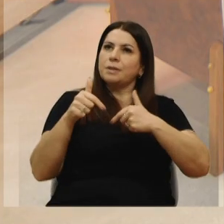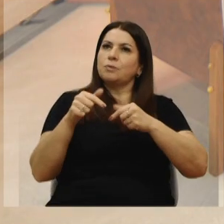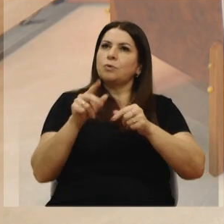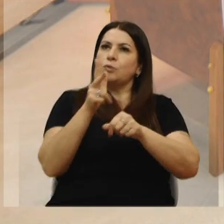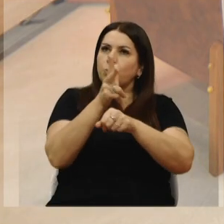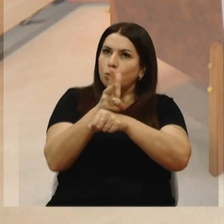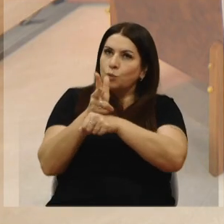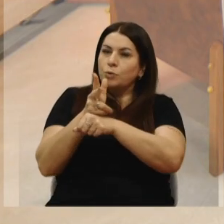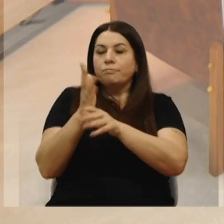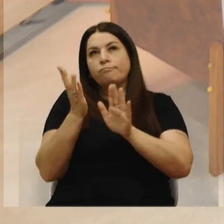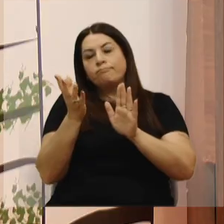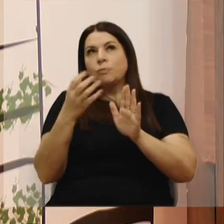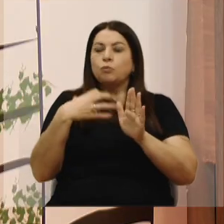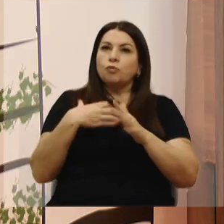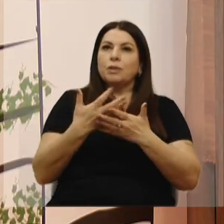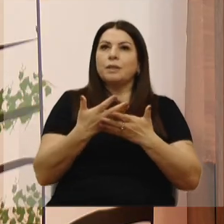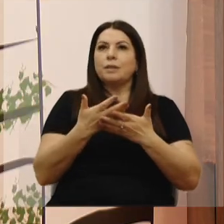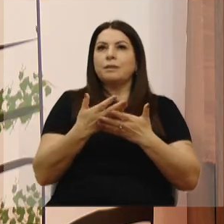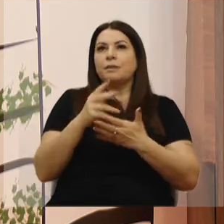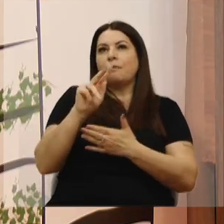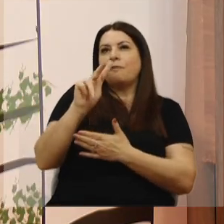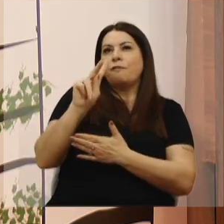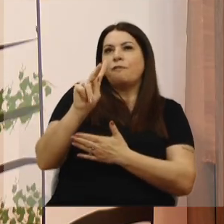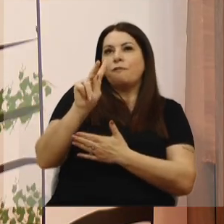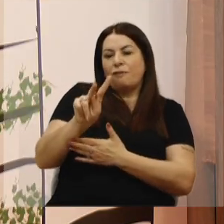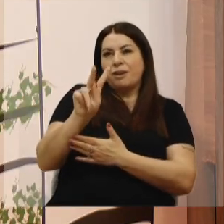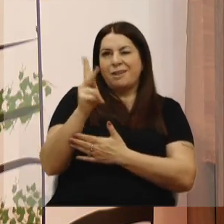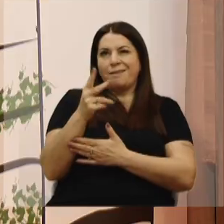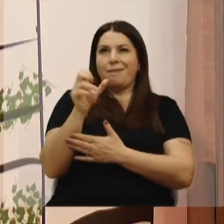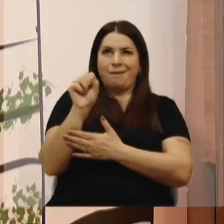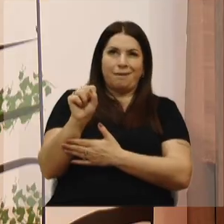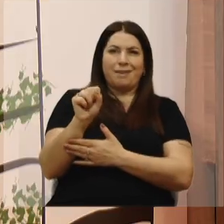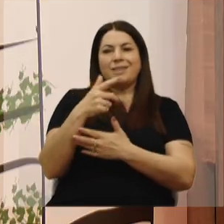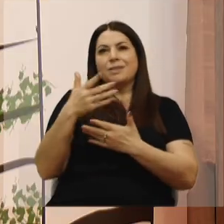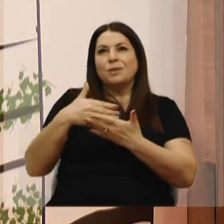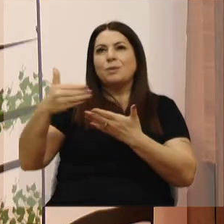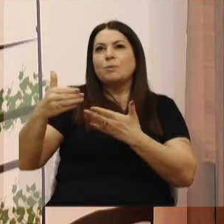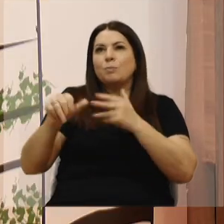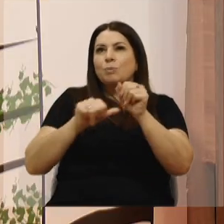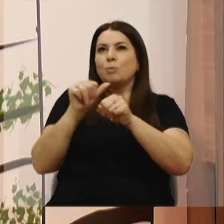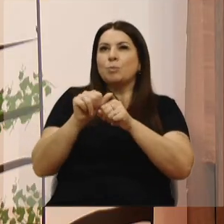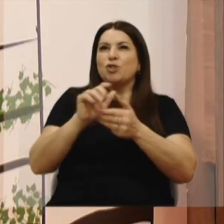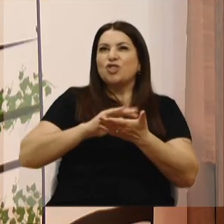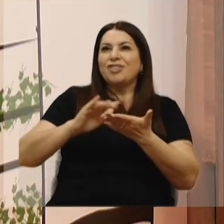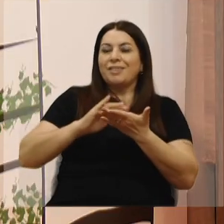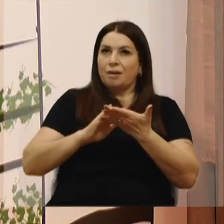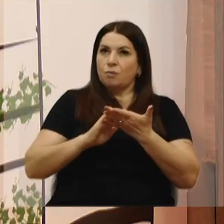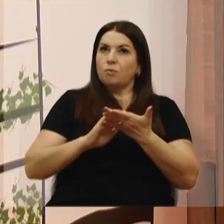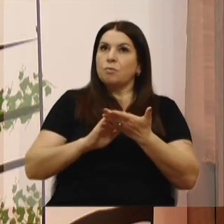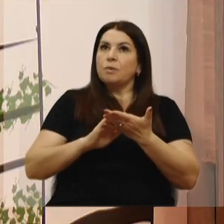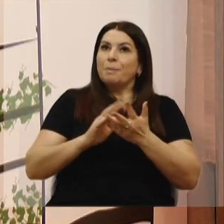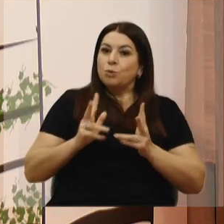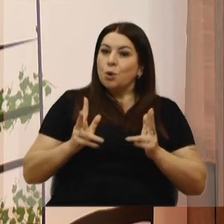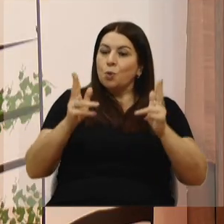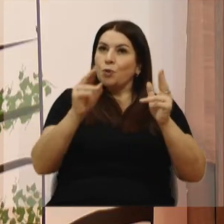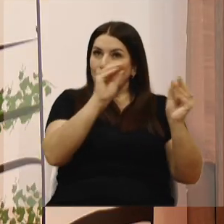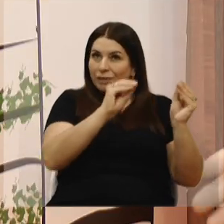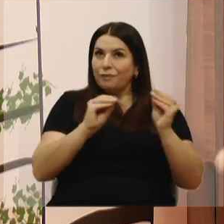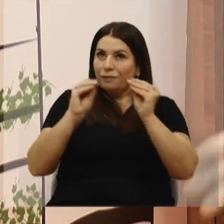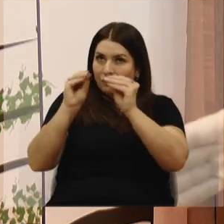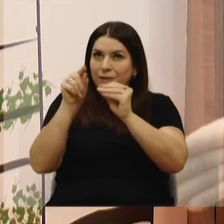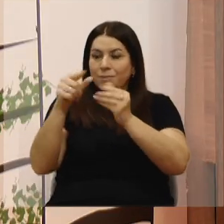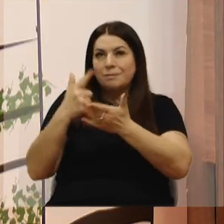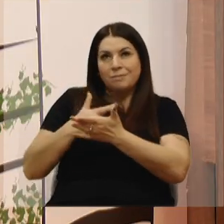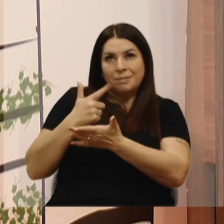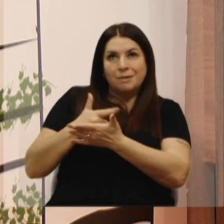continuou trabalhando na sua produtora já num formato VHS, né, ali quase na passagem para o digital. Mas o recorte que a